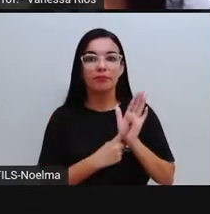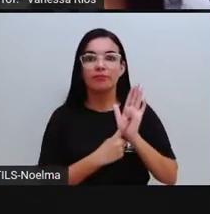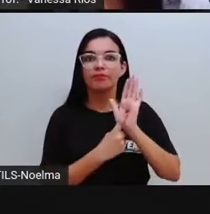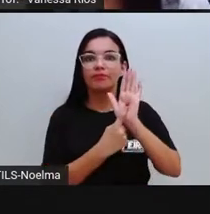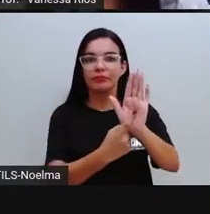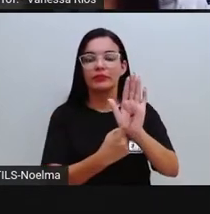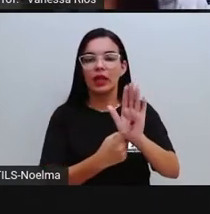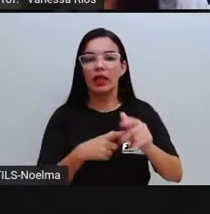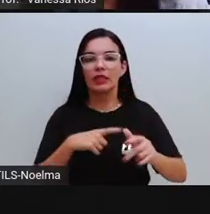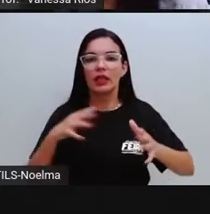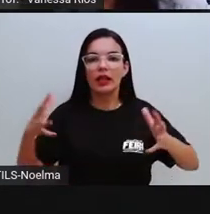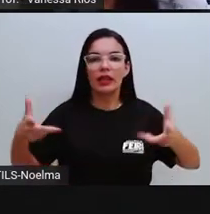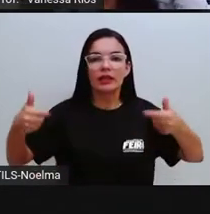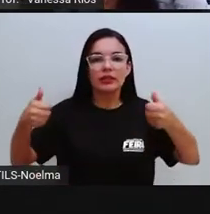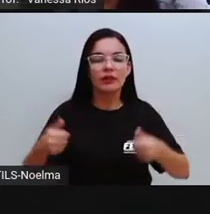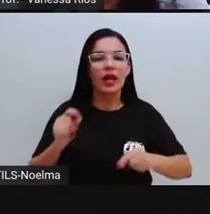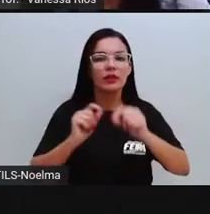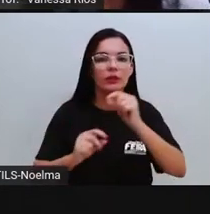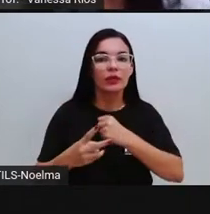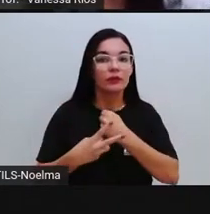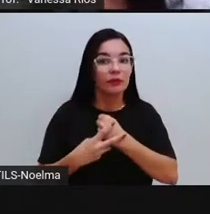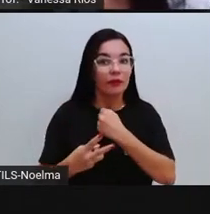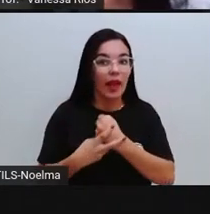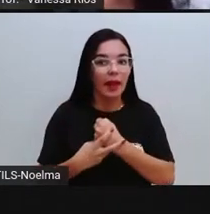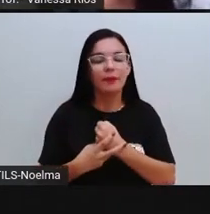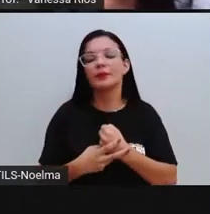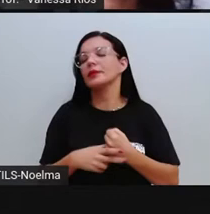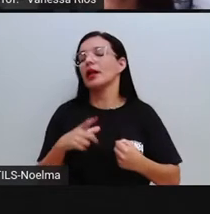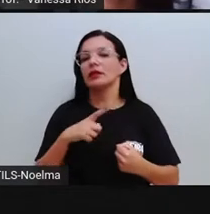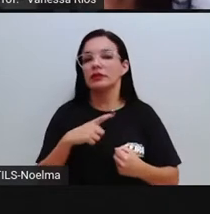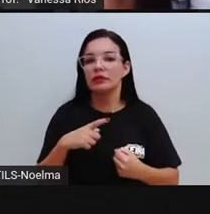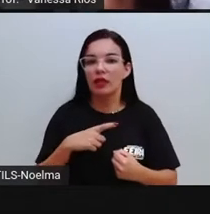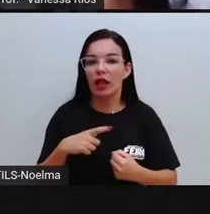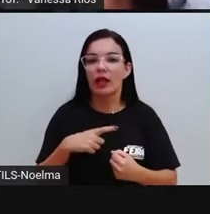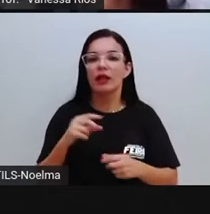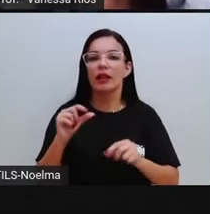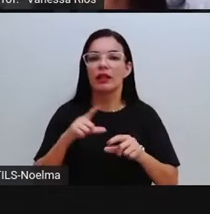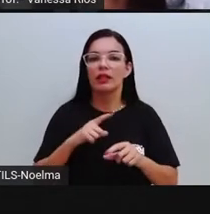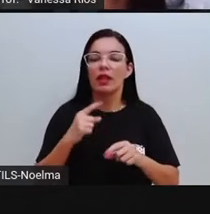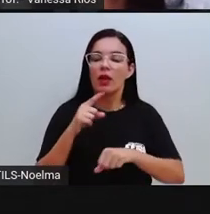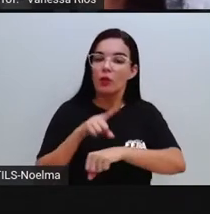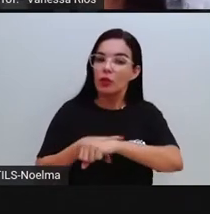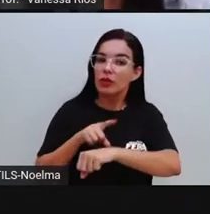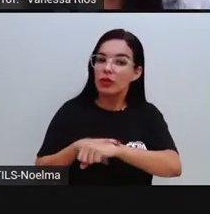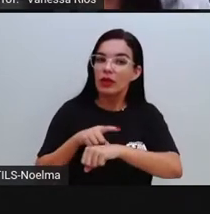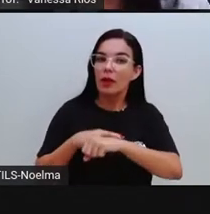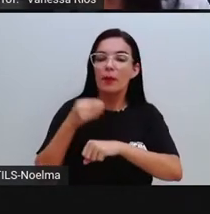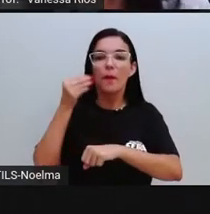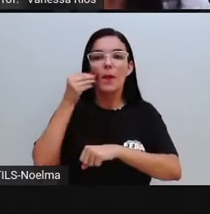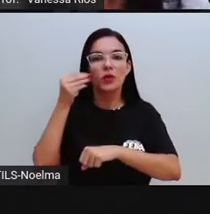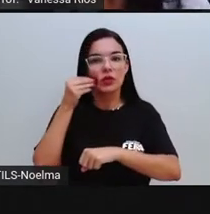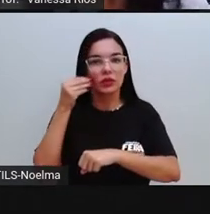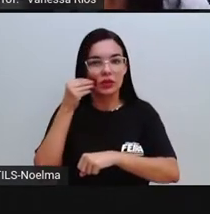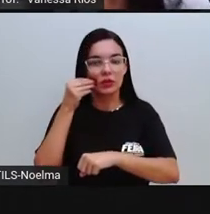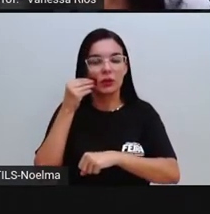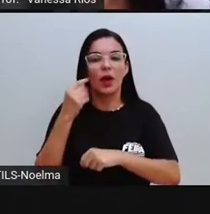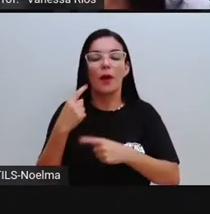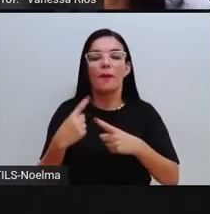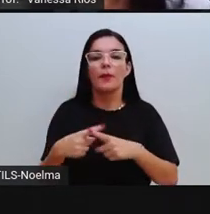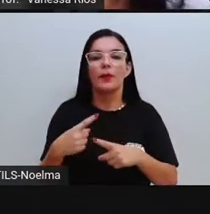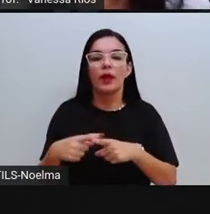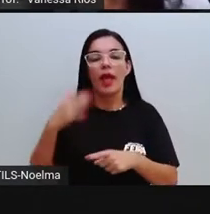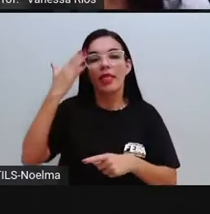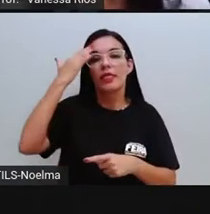são classificadas como verbos, elas aparecem com esse tempo aí sendo demonstrado, porque a